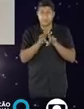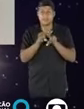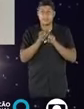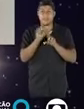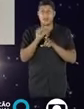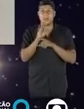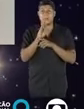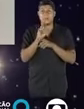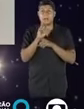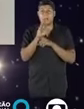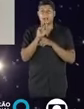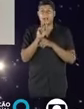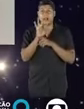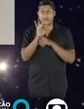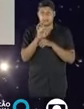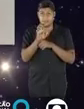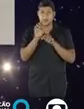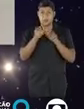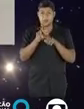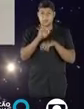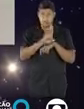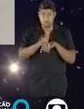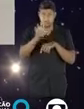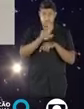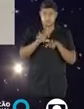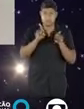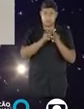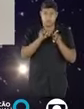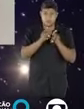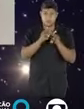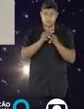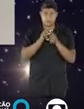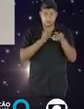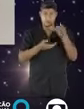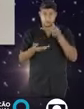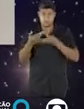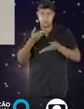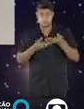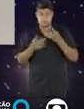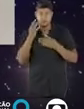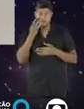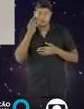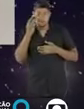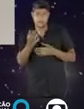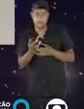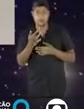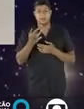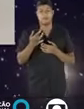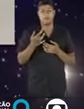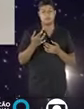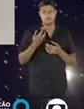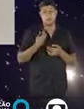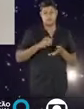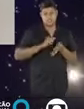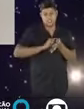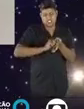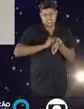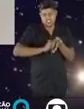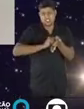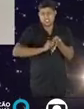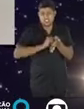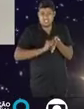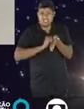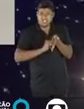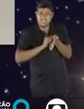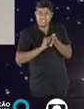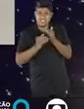né, interessante que a gente pode usar o caroço também, ralar o caroço do abacate. Super fácil, a gente pega um ralador desses de casa